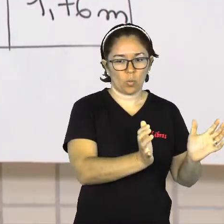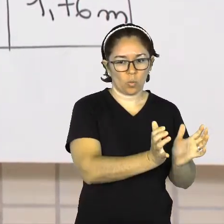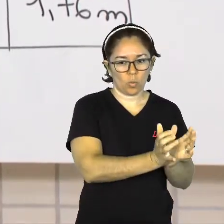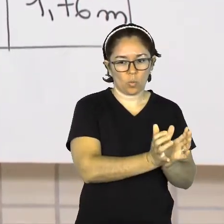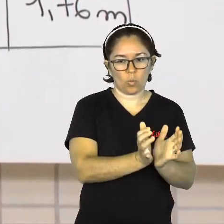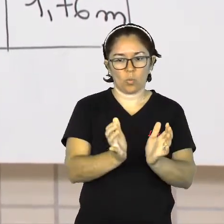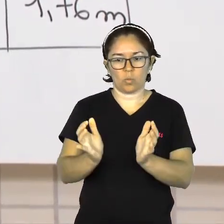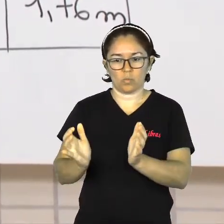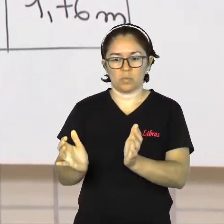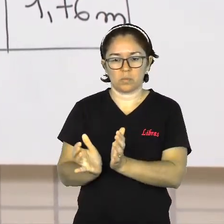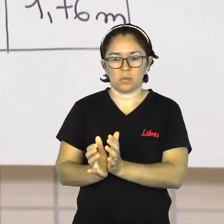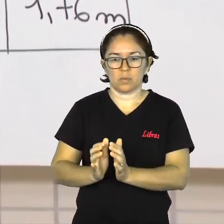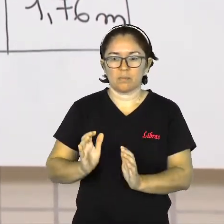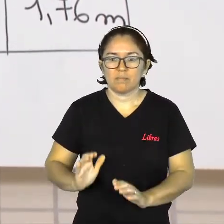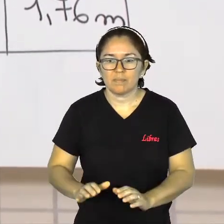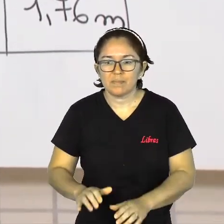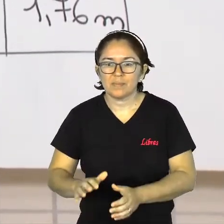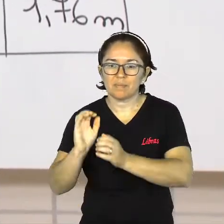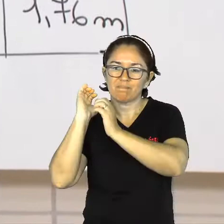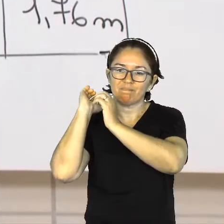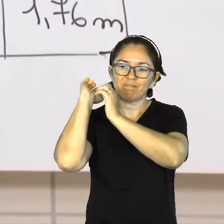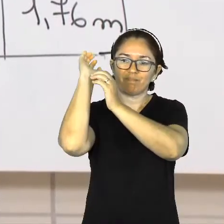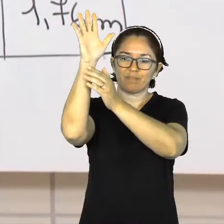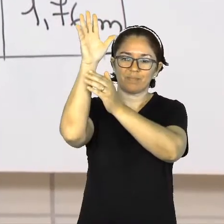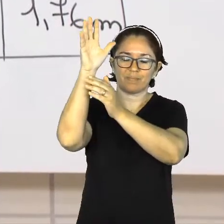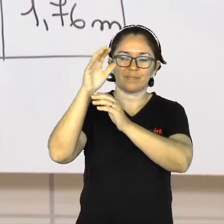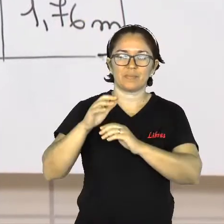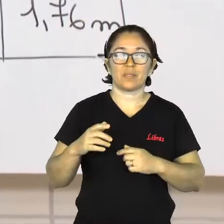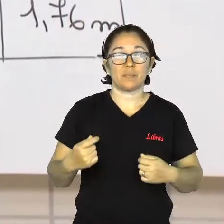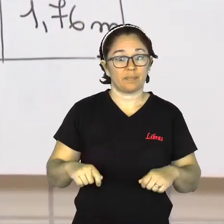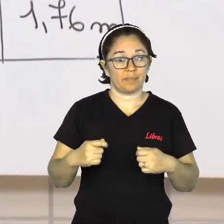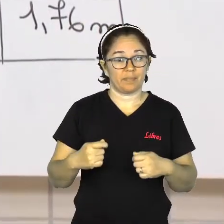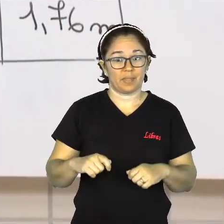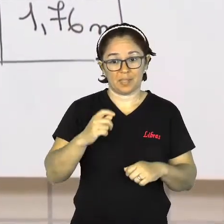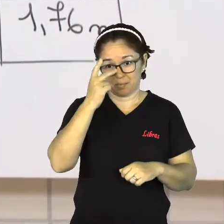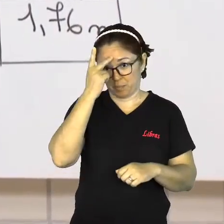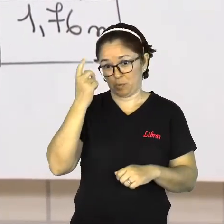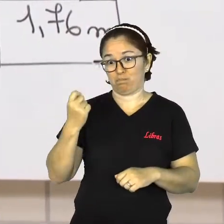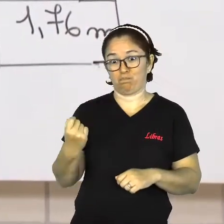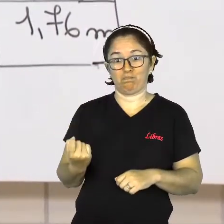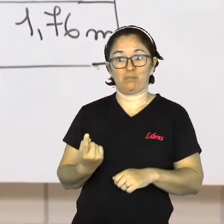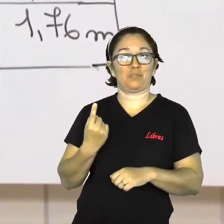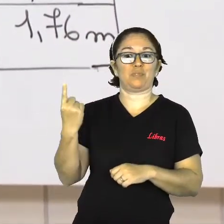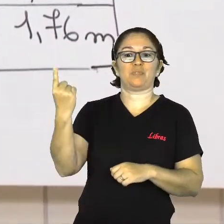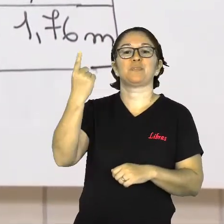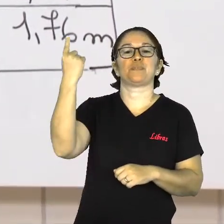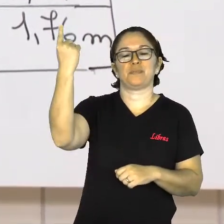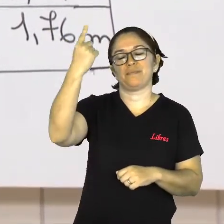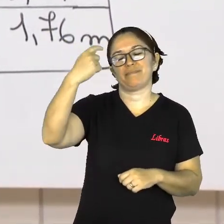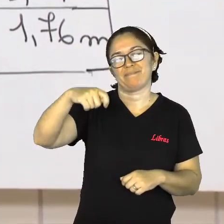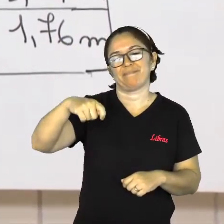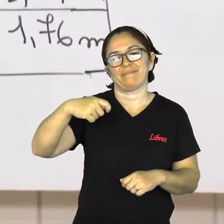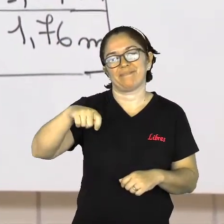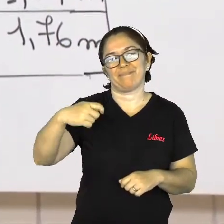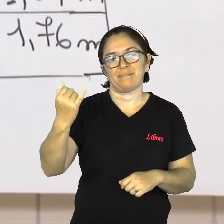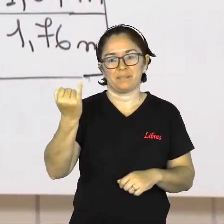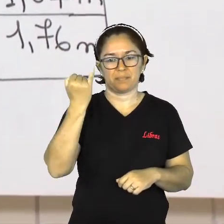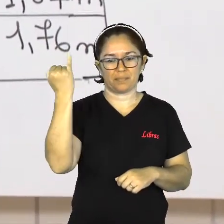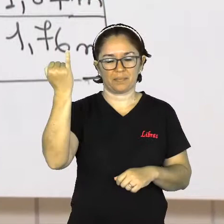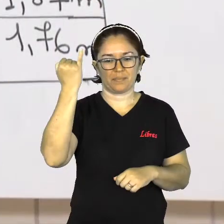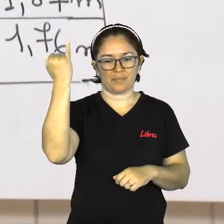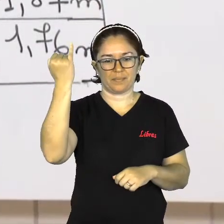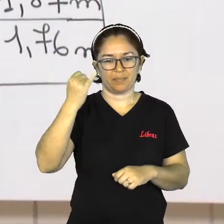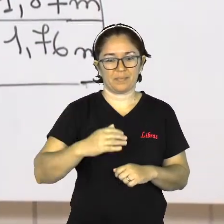Time de basquete, basquetebol, precisa ser pessoas mais altas, mais altinhas, né?